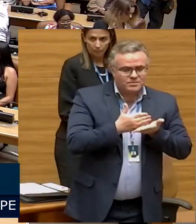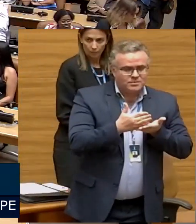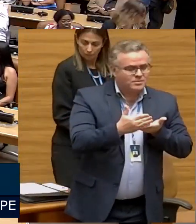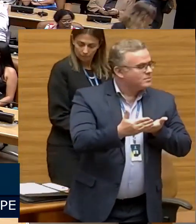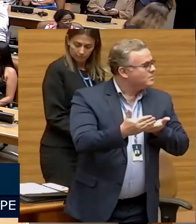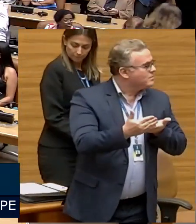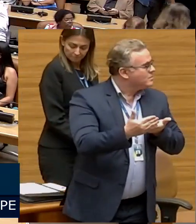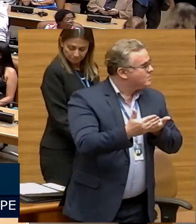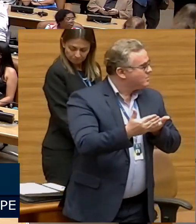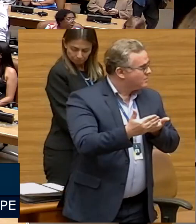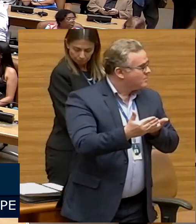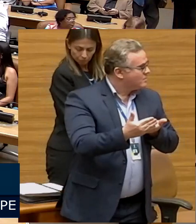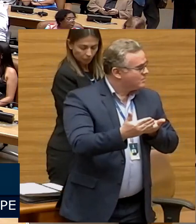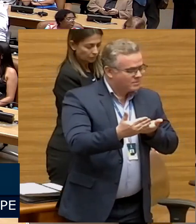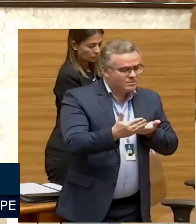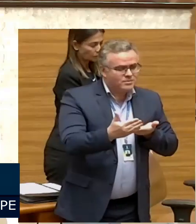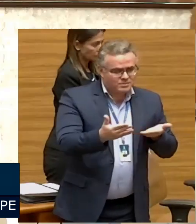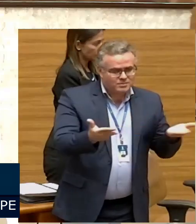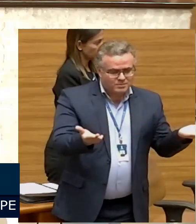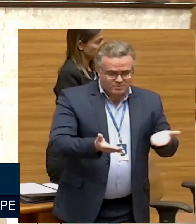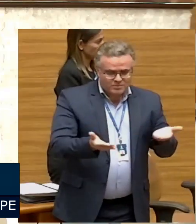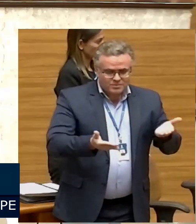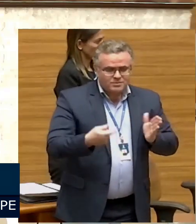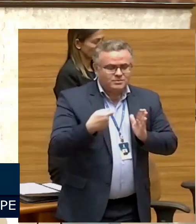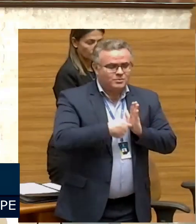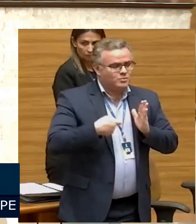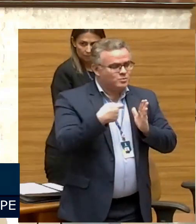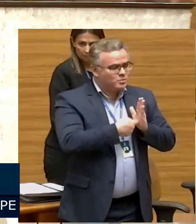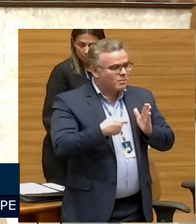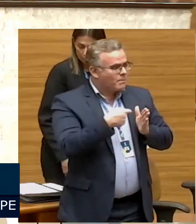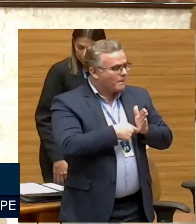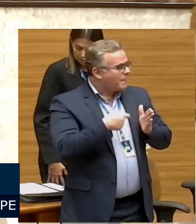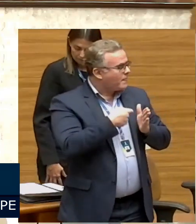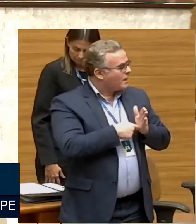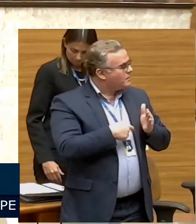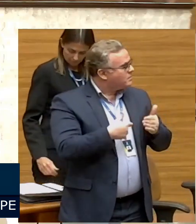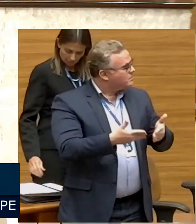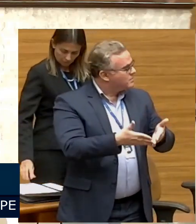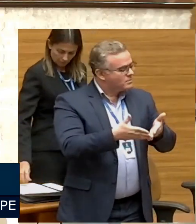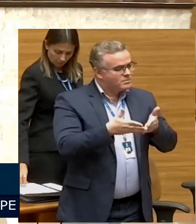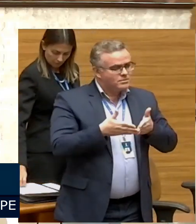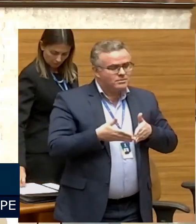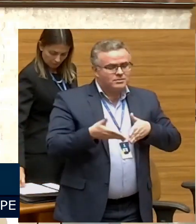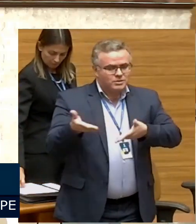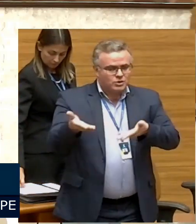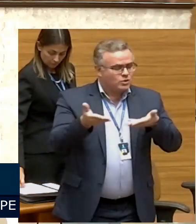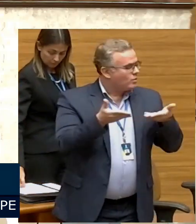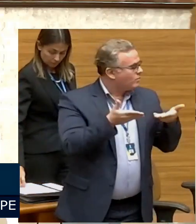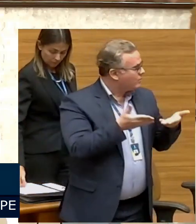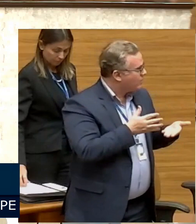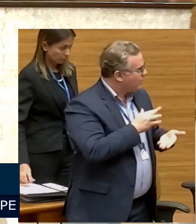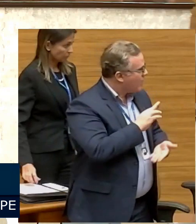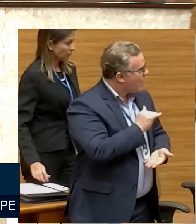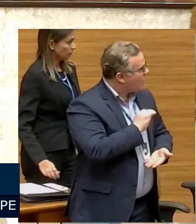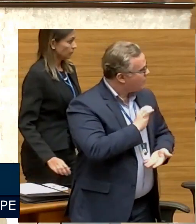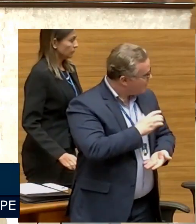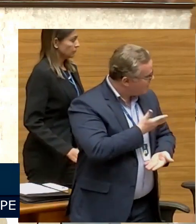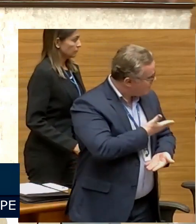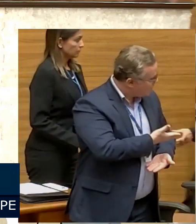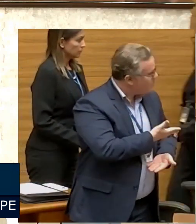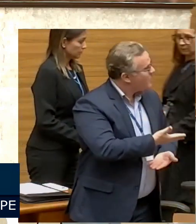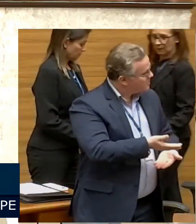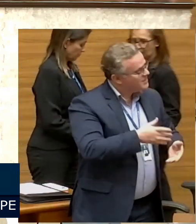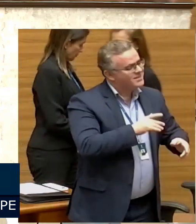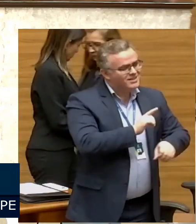né, às reivindicações, vou convidar Rafael Lima Leite, graduando em